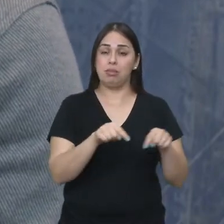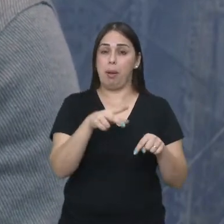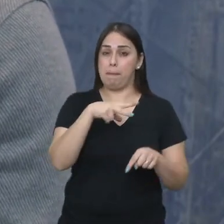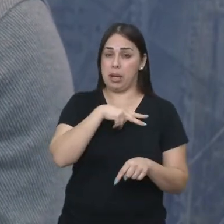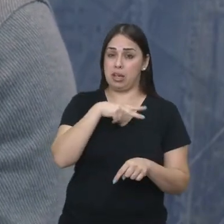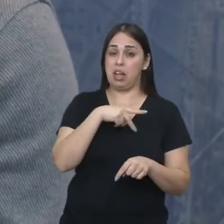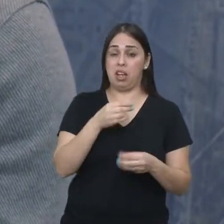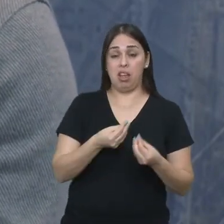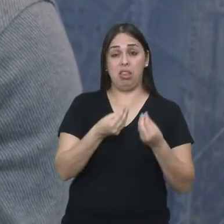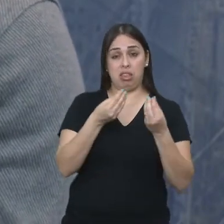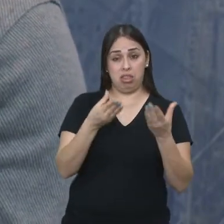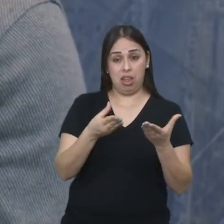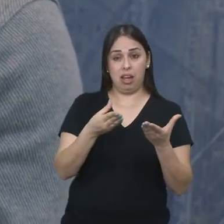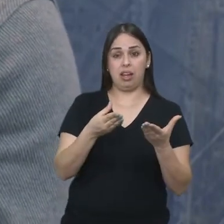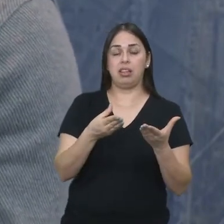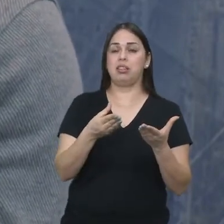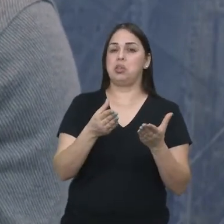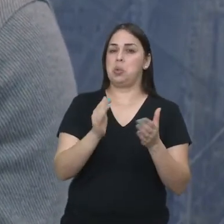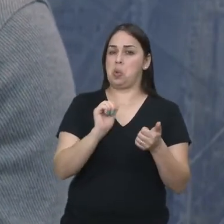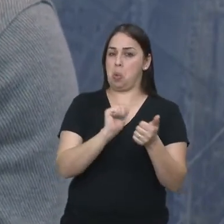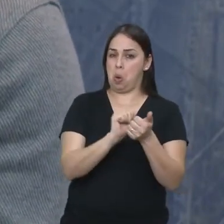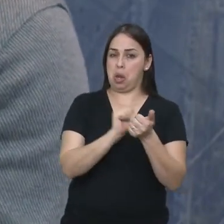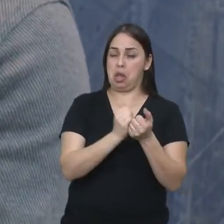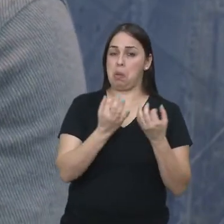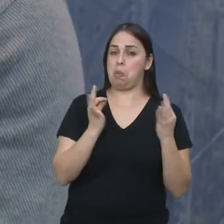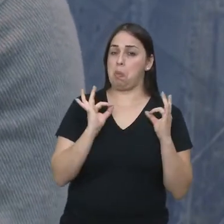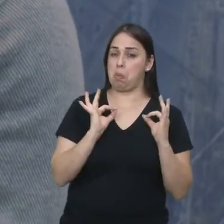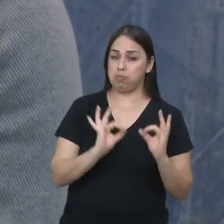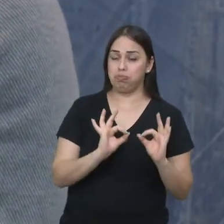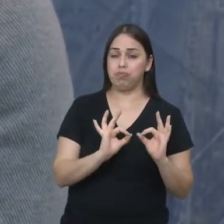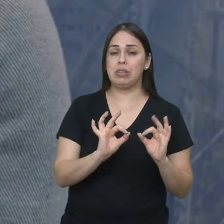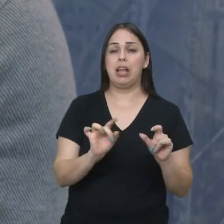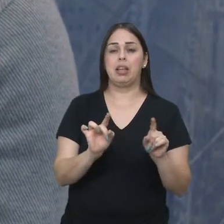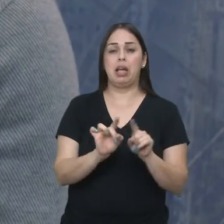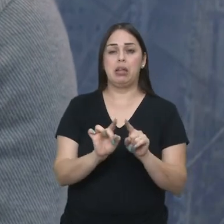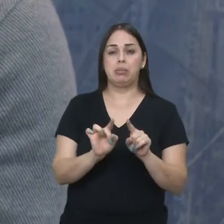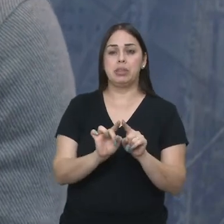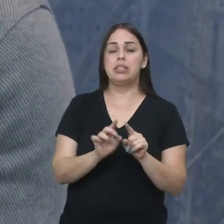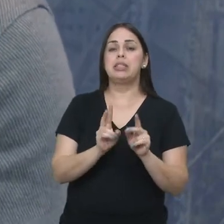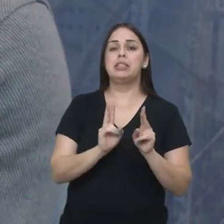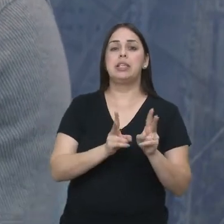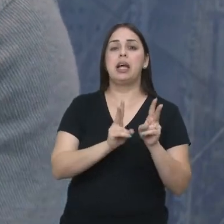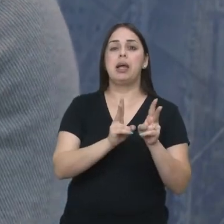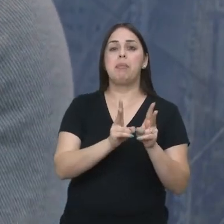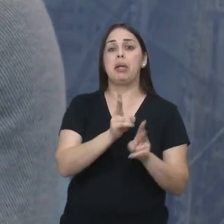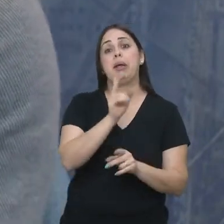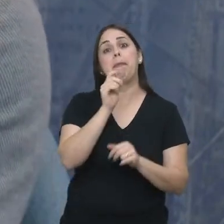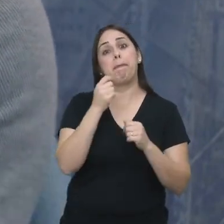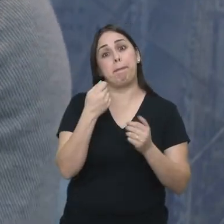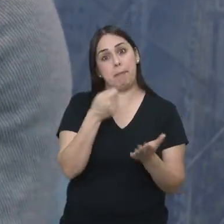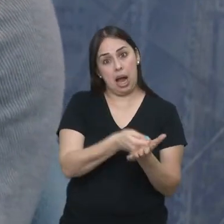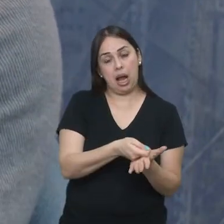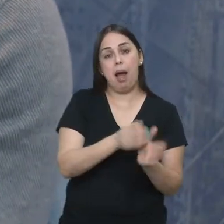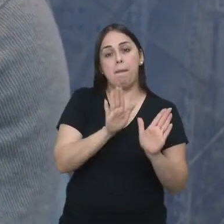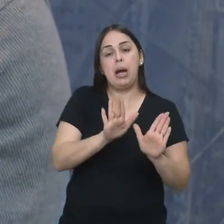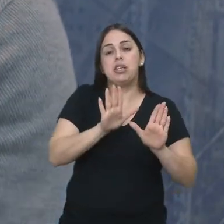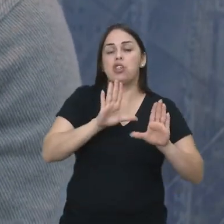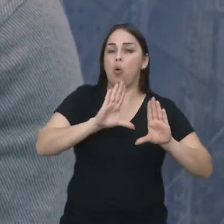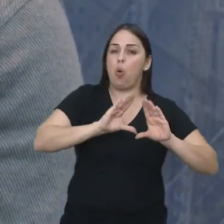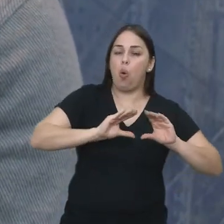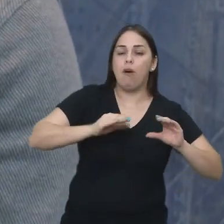que também oferecem vacinas de altíssima qualidade, sempre com um custo, mas também com um conforto, e